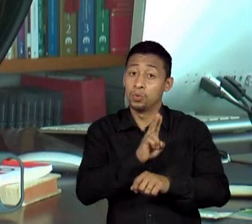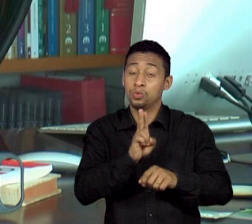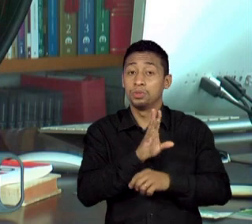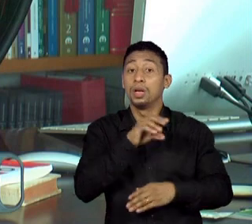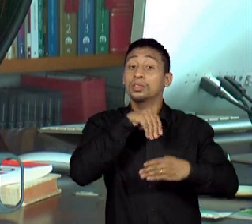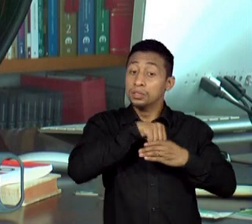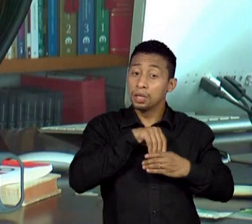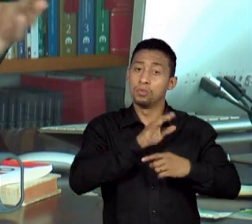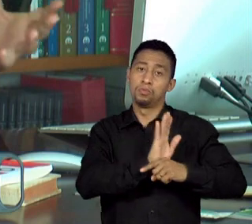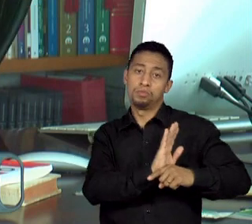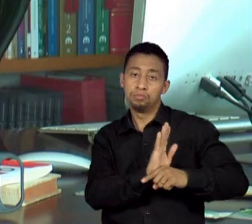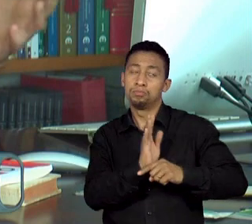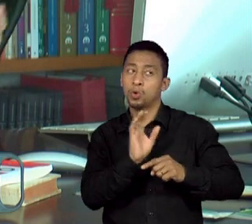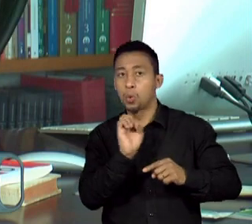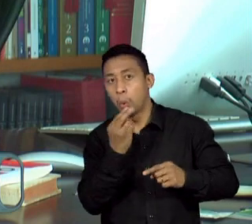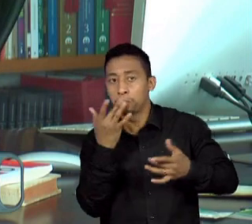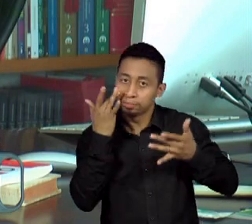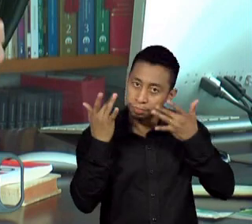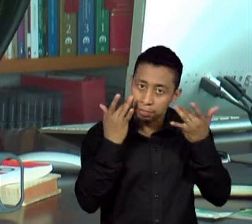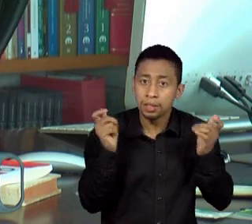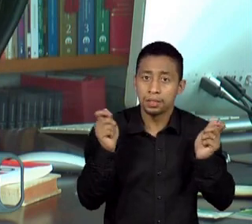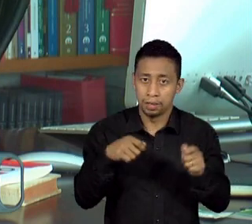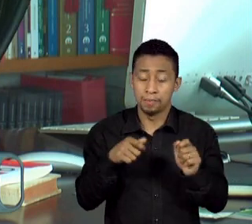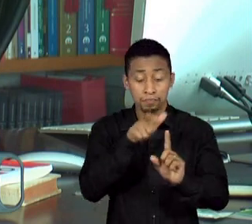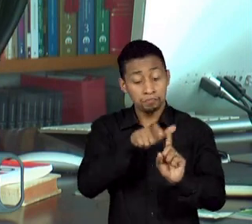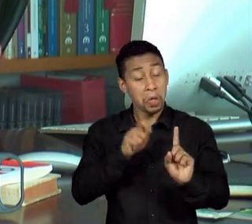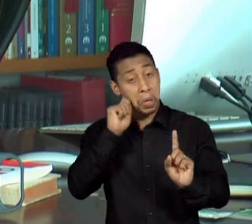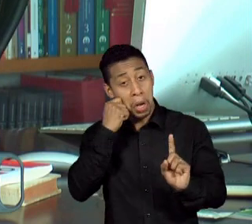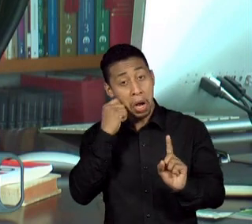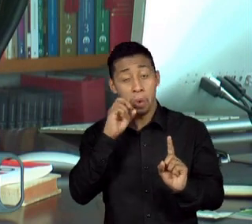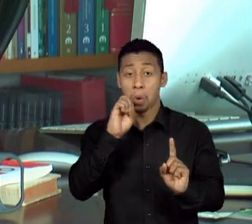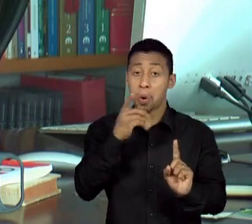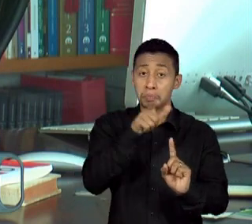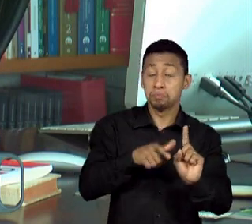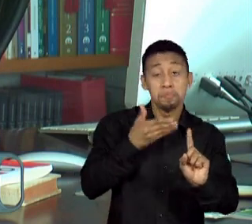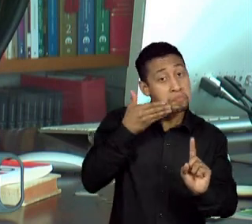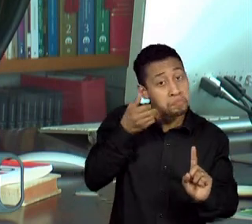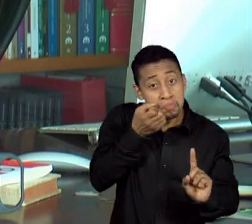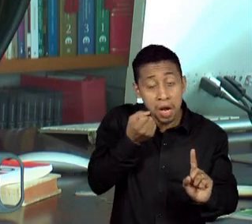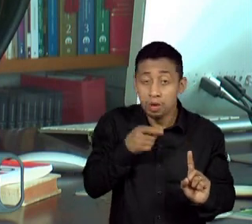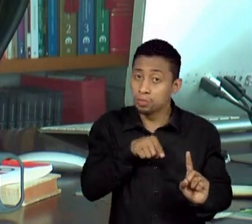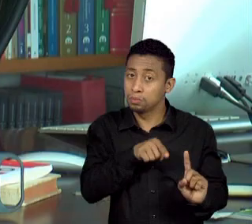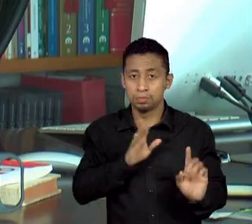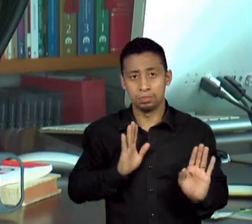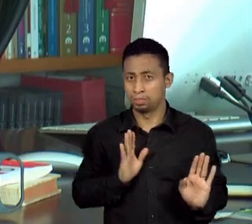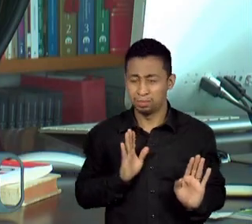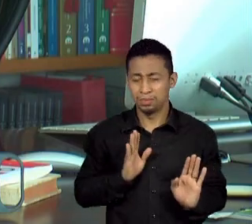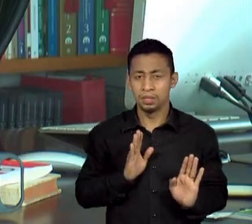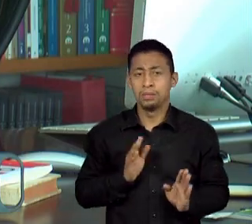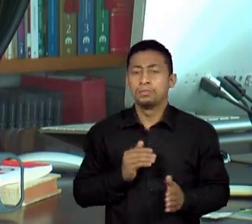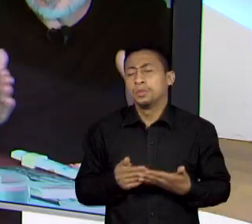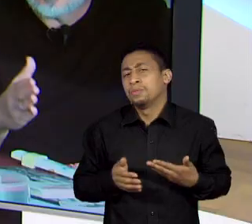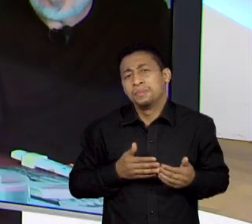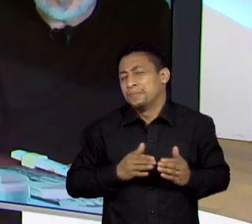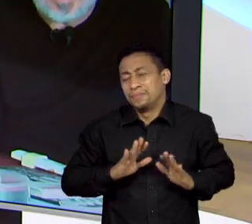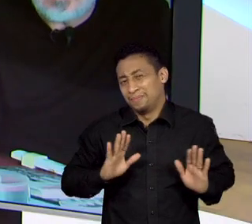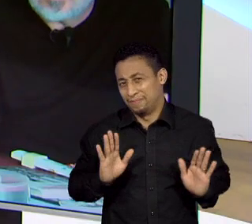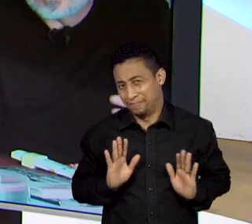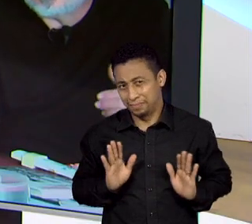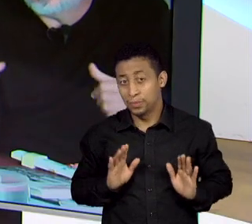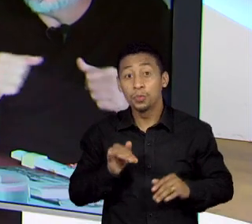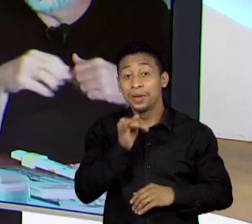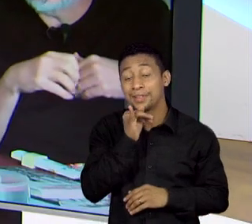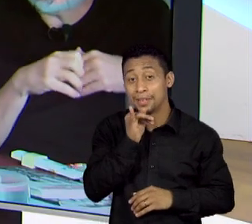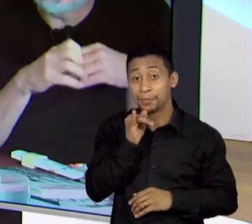que o personagem pode ser negro, pode ser branco, e isso não faz muita diferença. No caso do Homem Copiava,